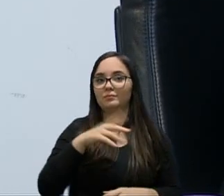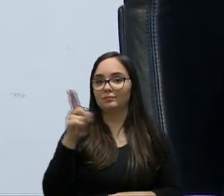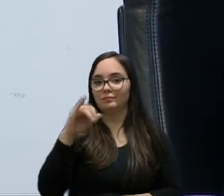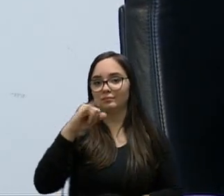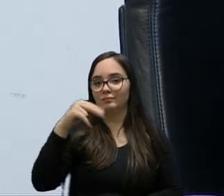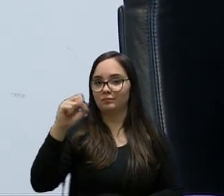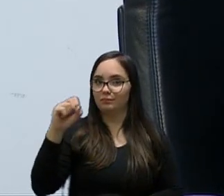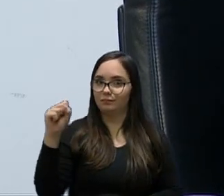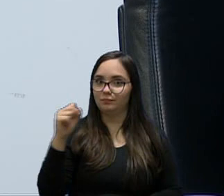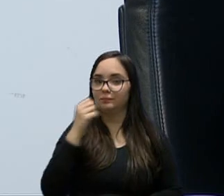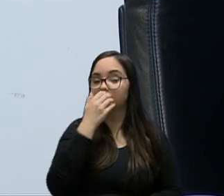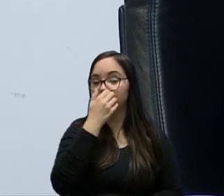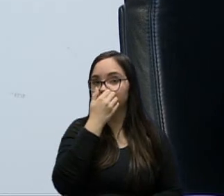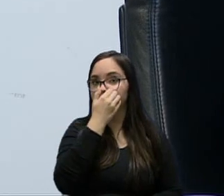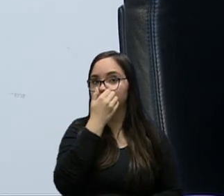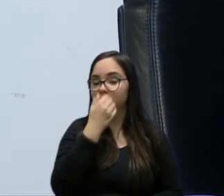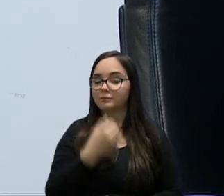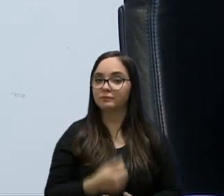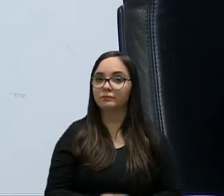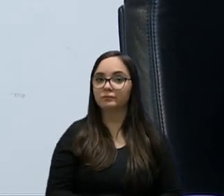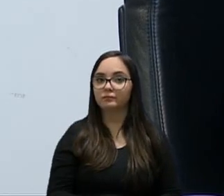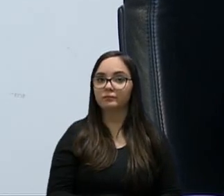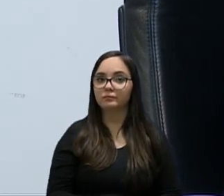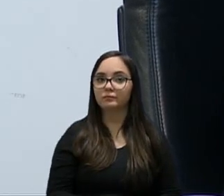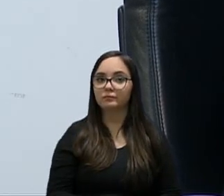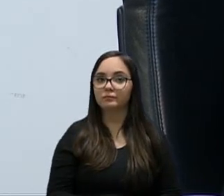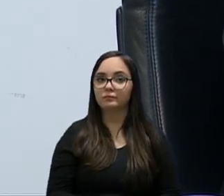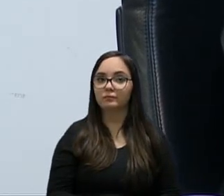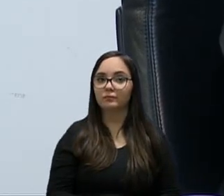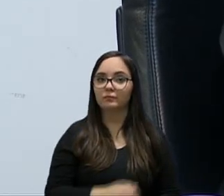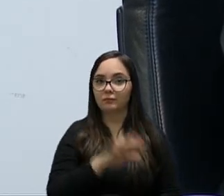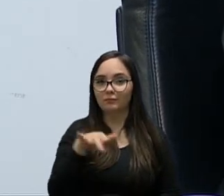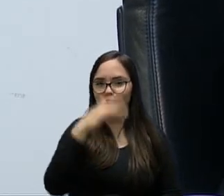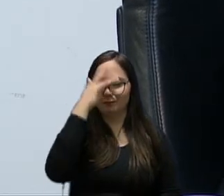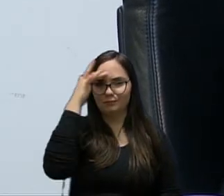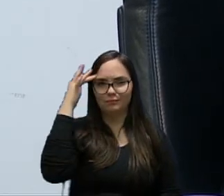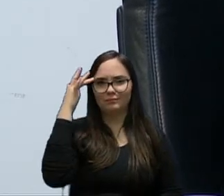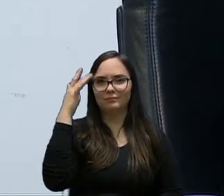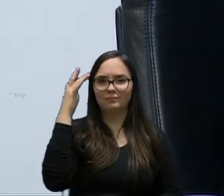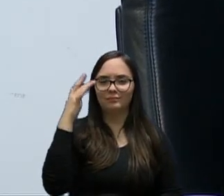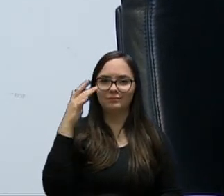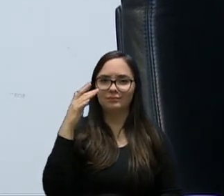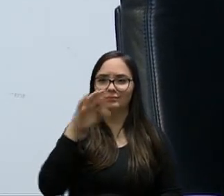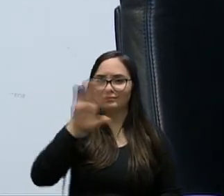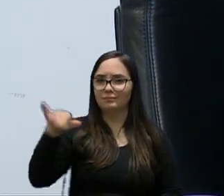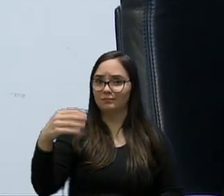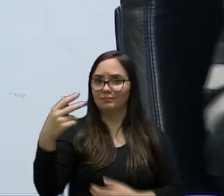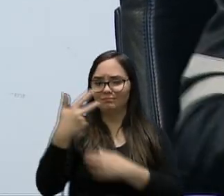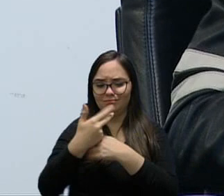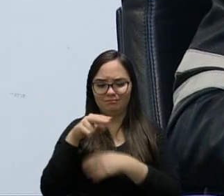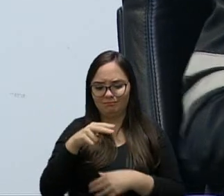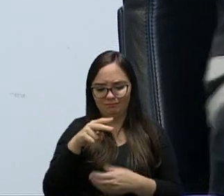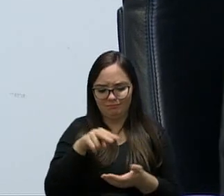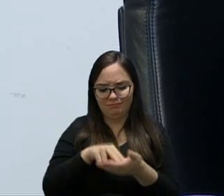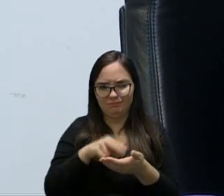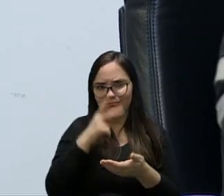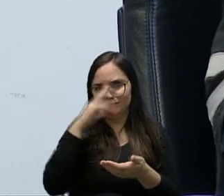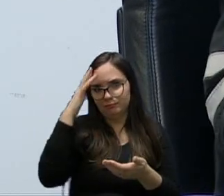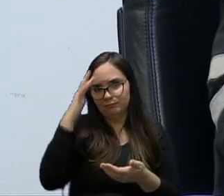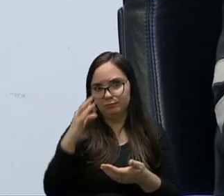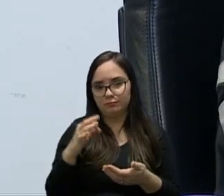da previdência social é para que para a população da china a gente que fica é bem complicado isso daqui né